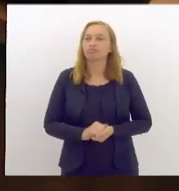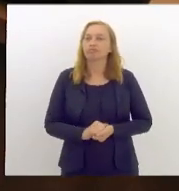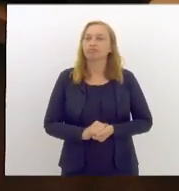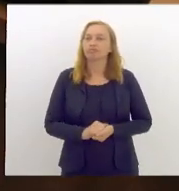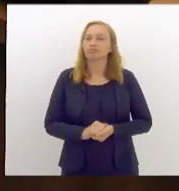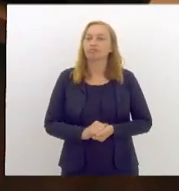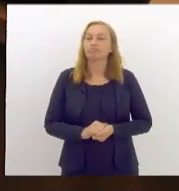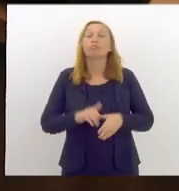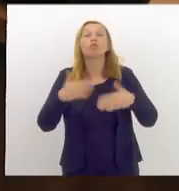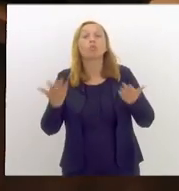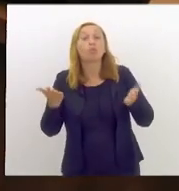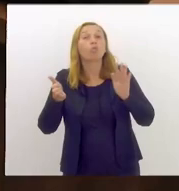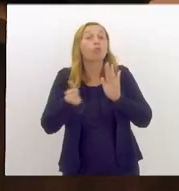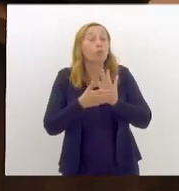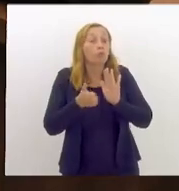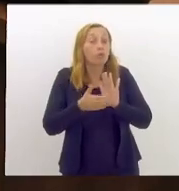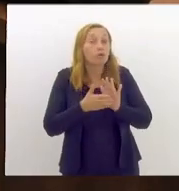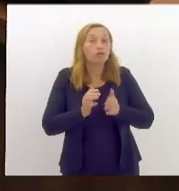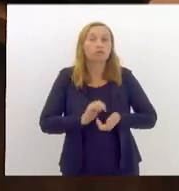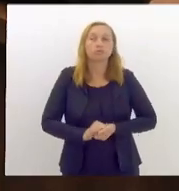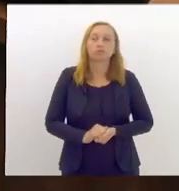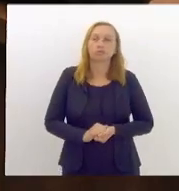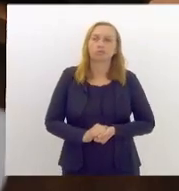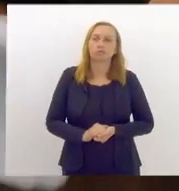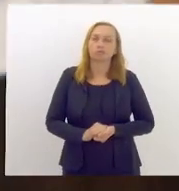e qual é a proposta divergente